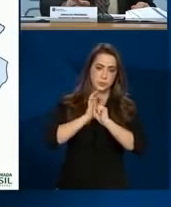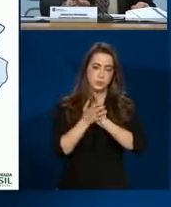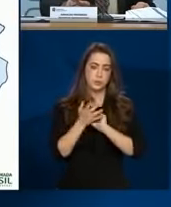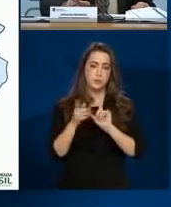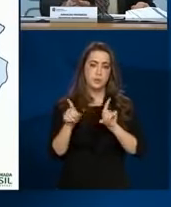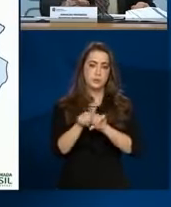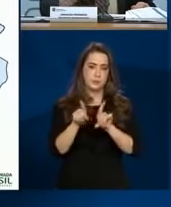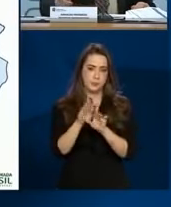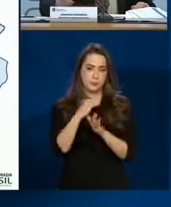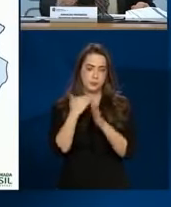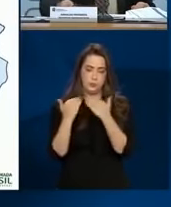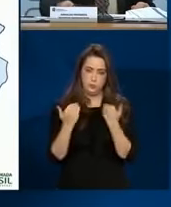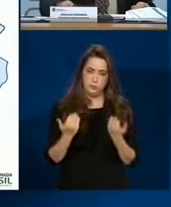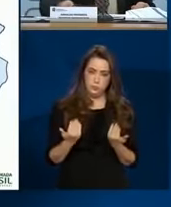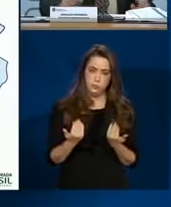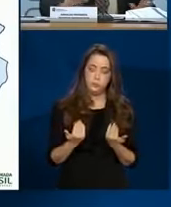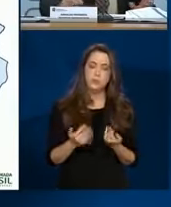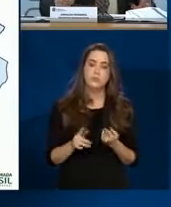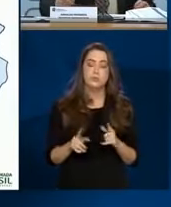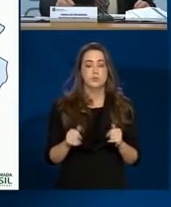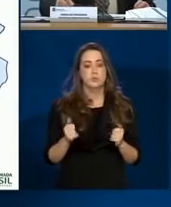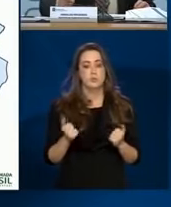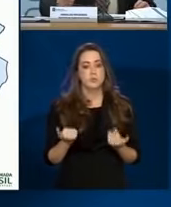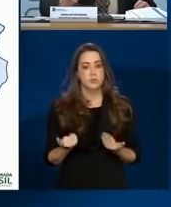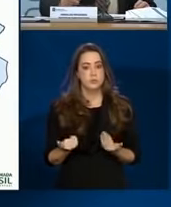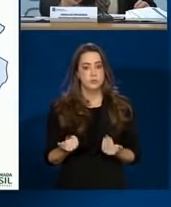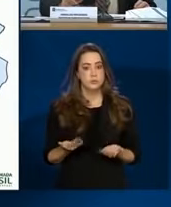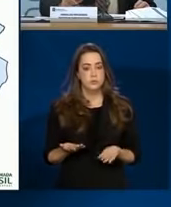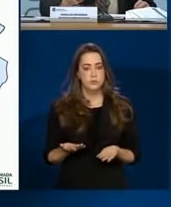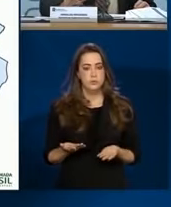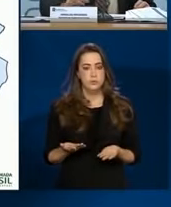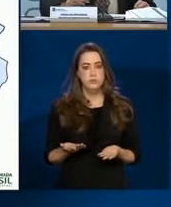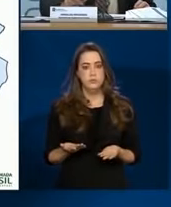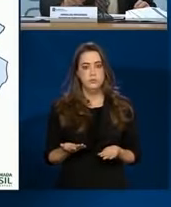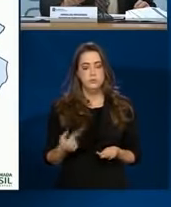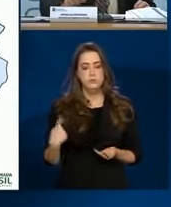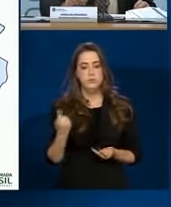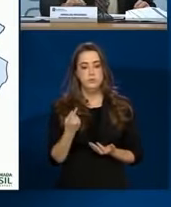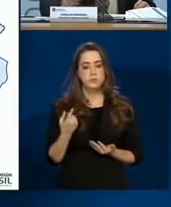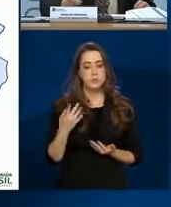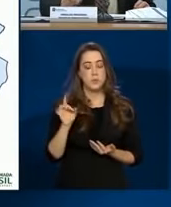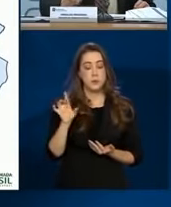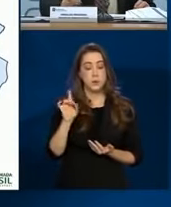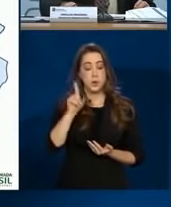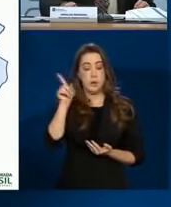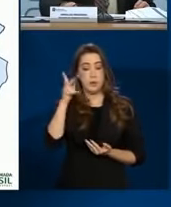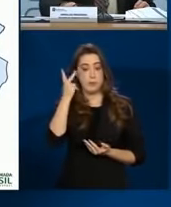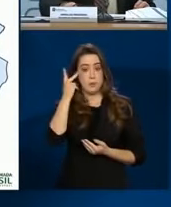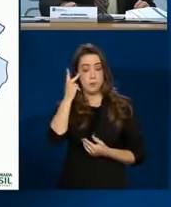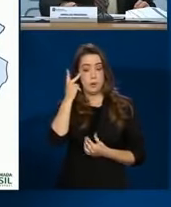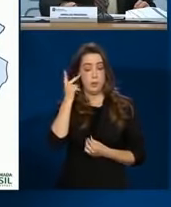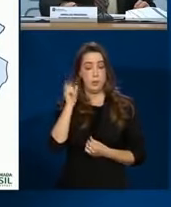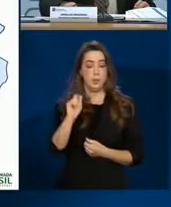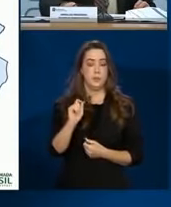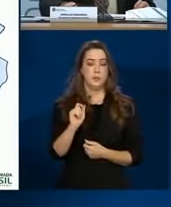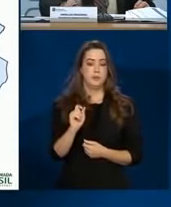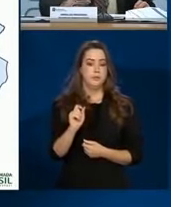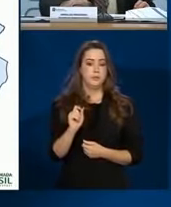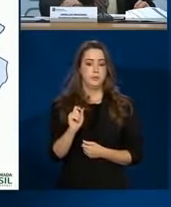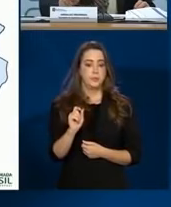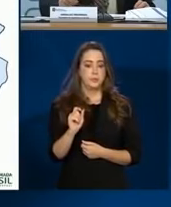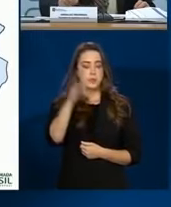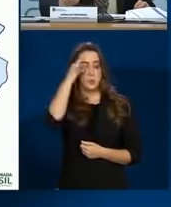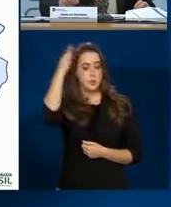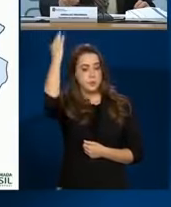de casos como de óbitos, né? Um incremento apenas em São Paulo e no